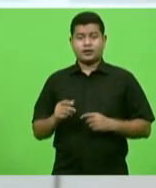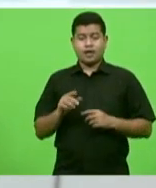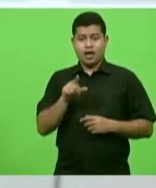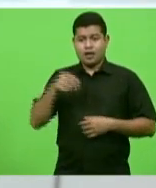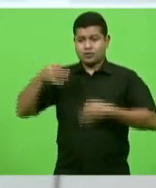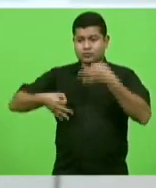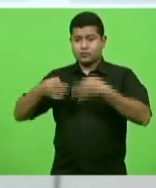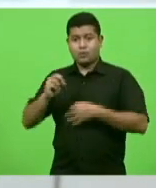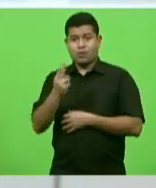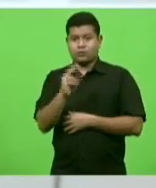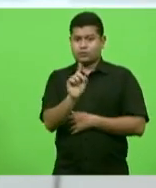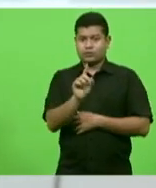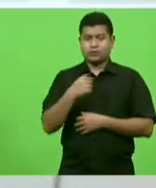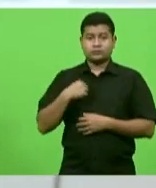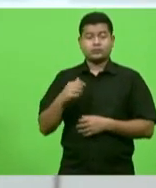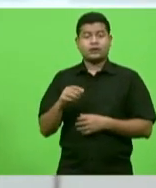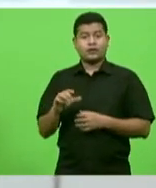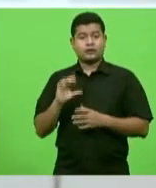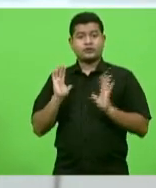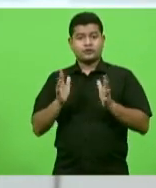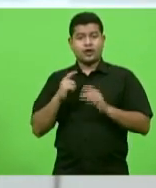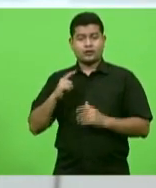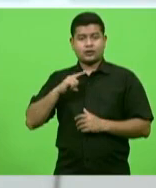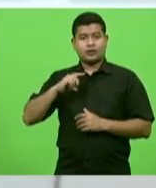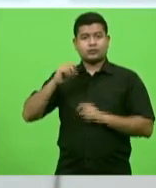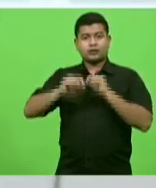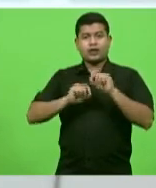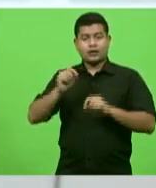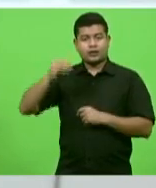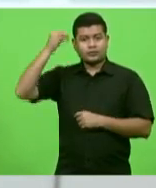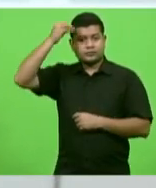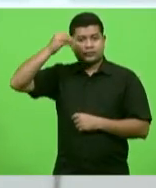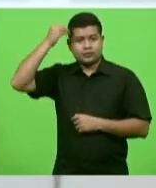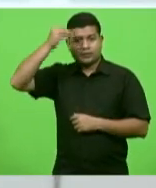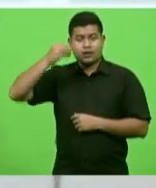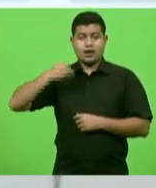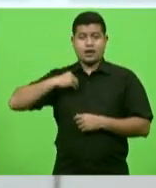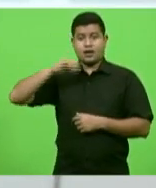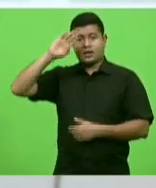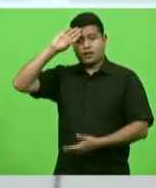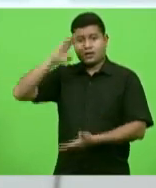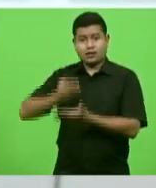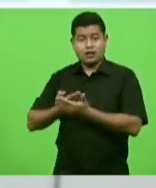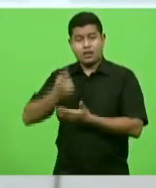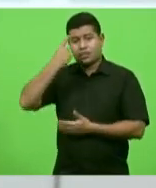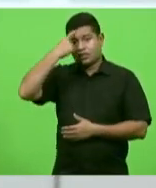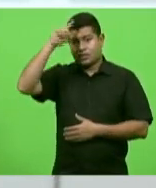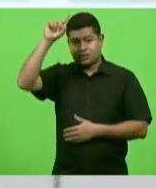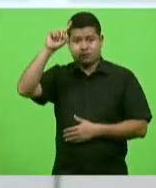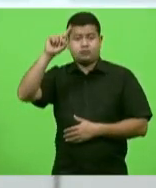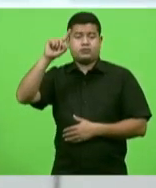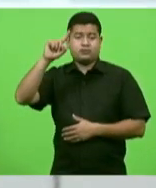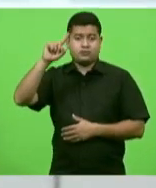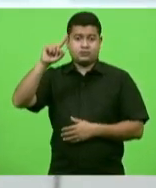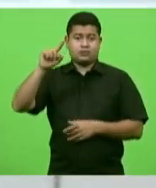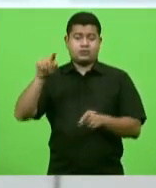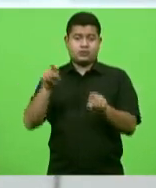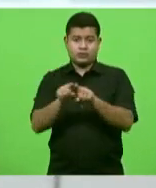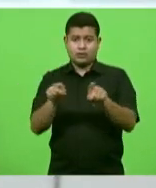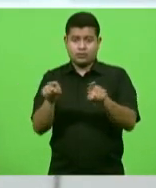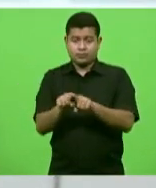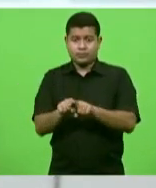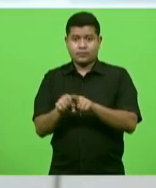soma de sua subjetividade suas crenças suas ideologias seus traumas